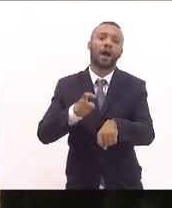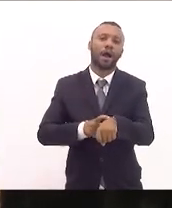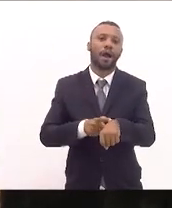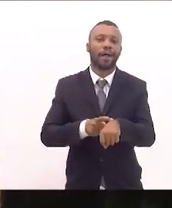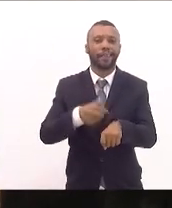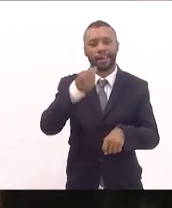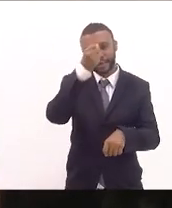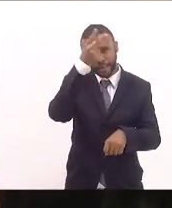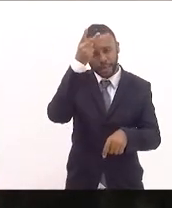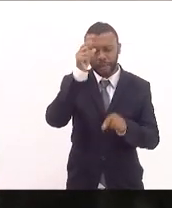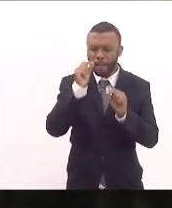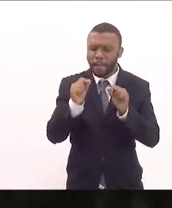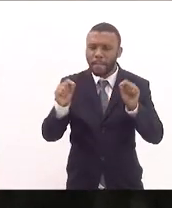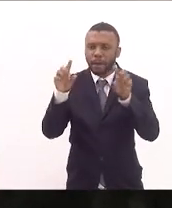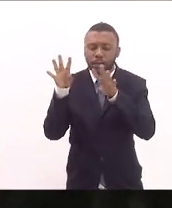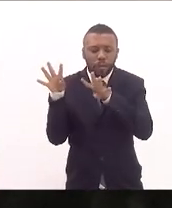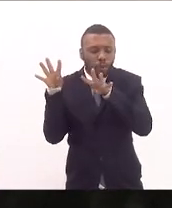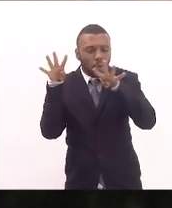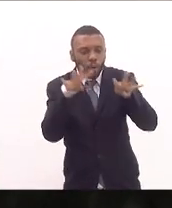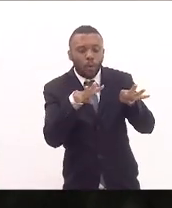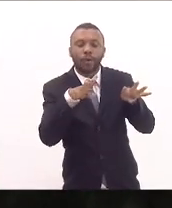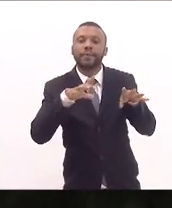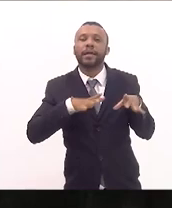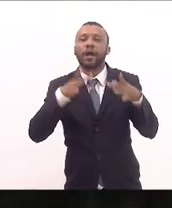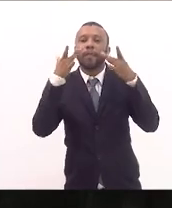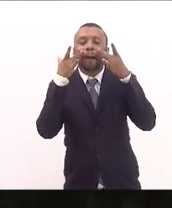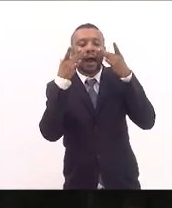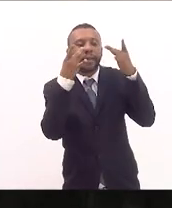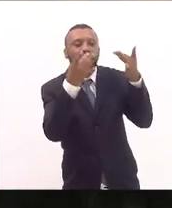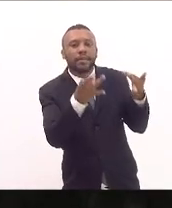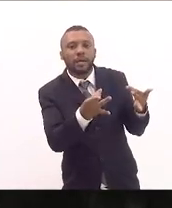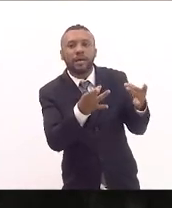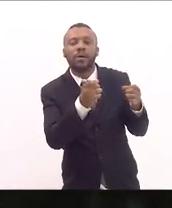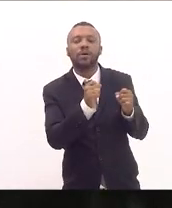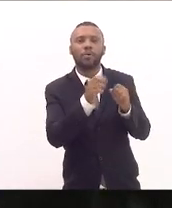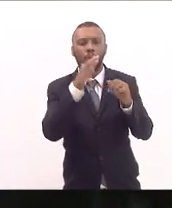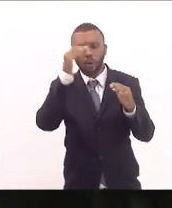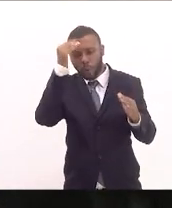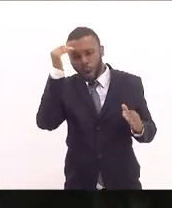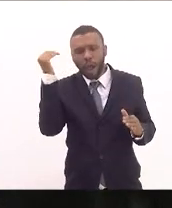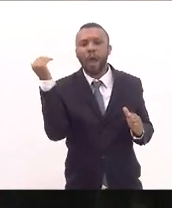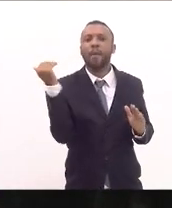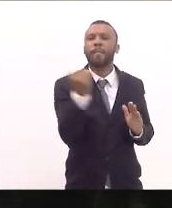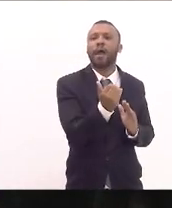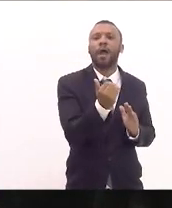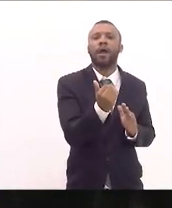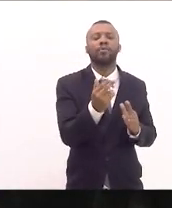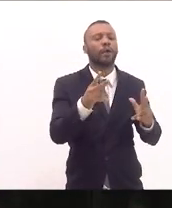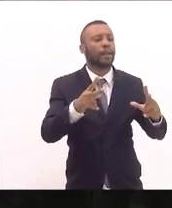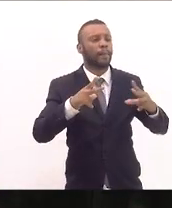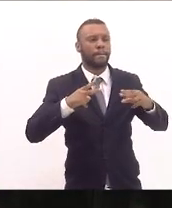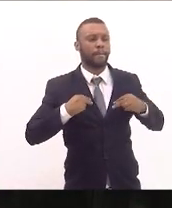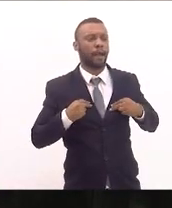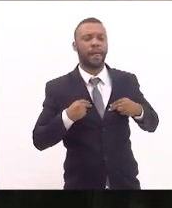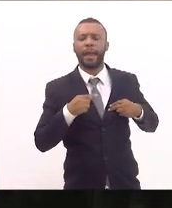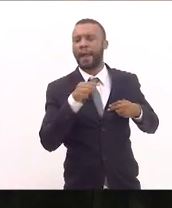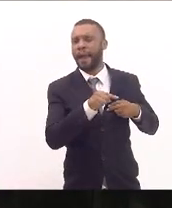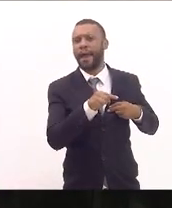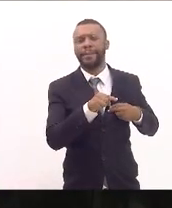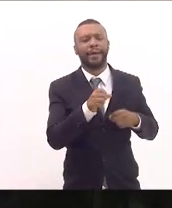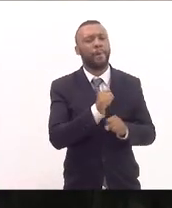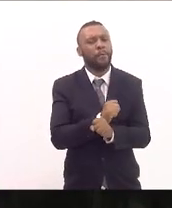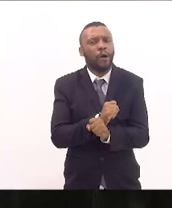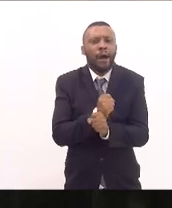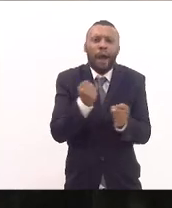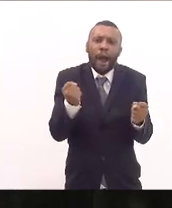sejam visto mas sejam visto com atenção com respeito porque merecem não é